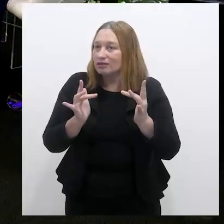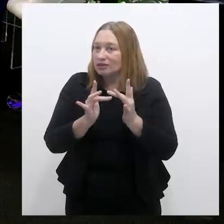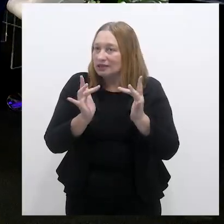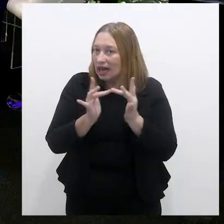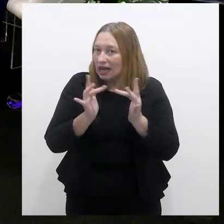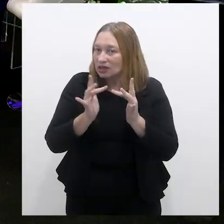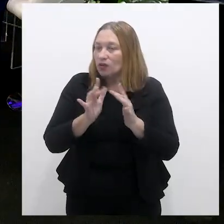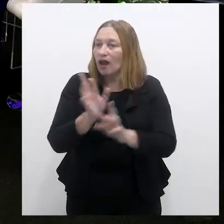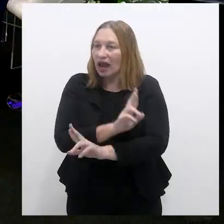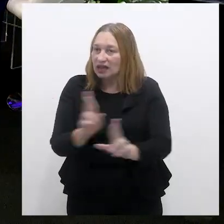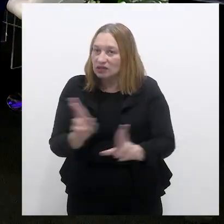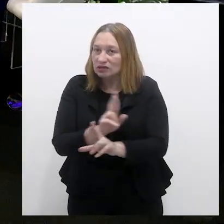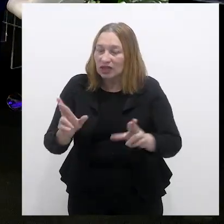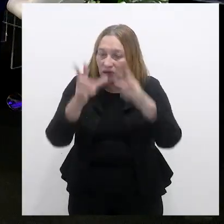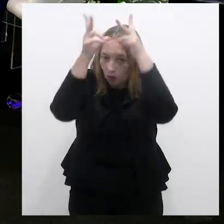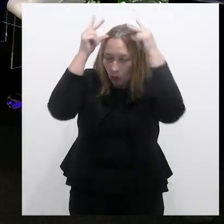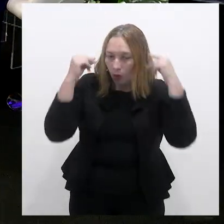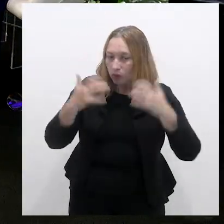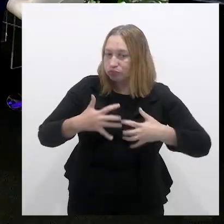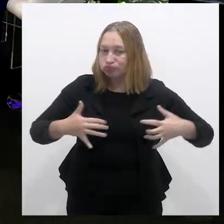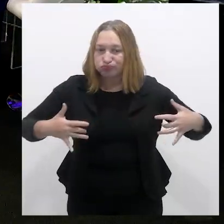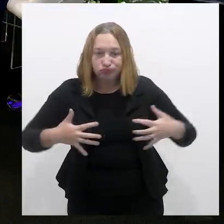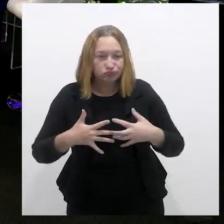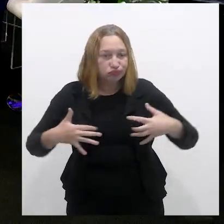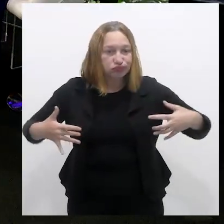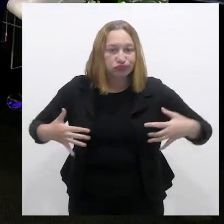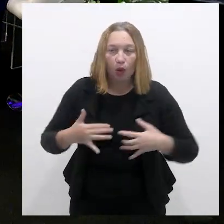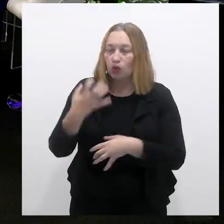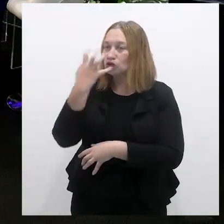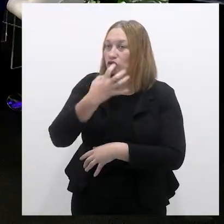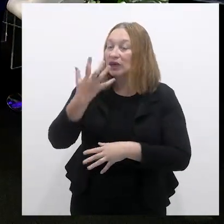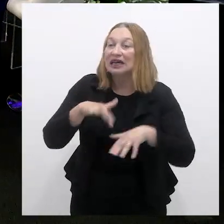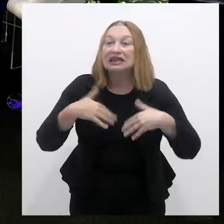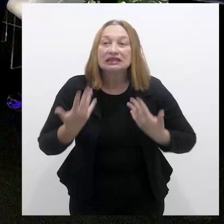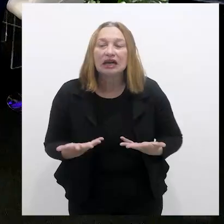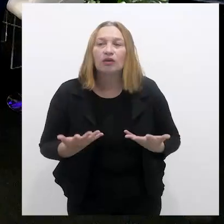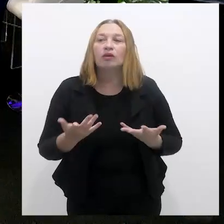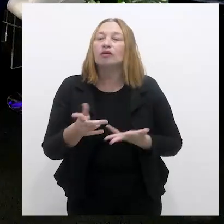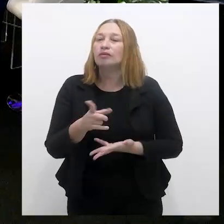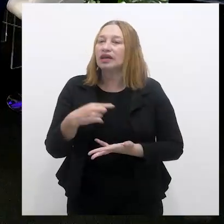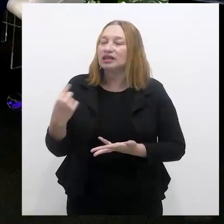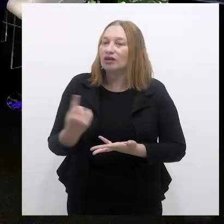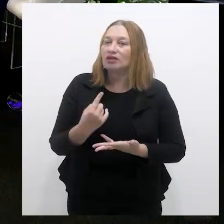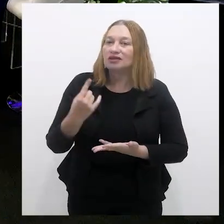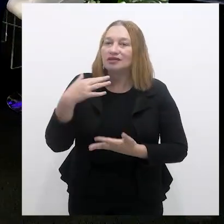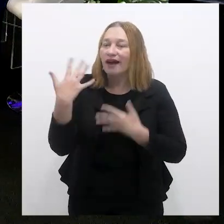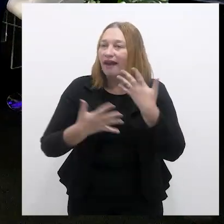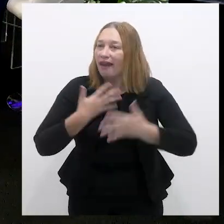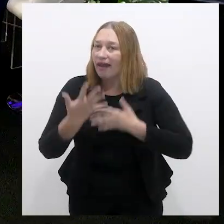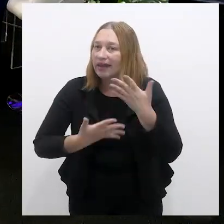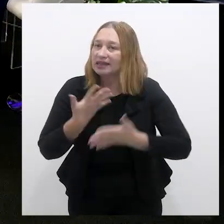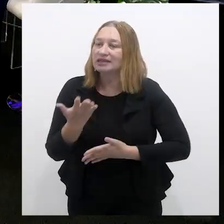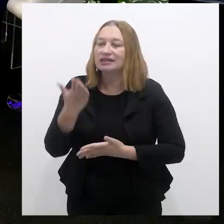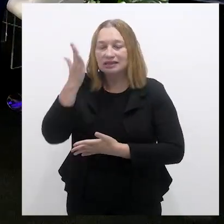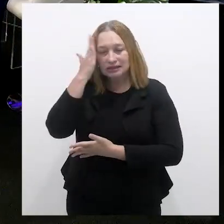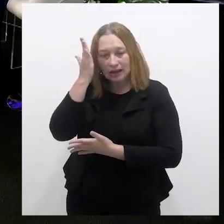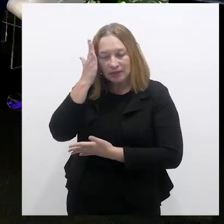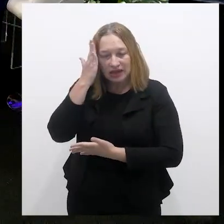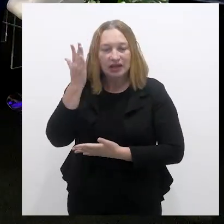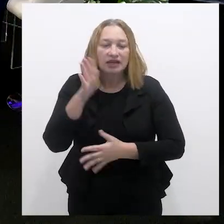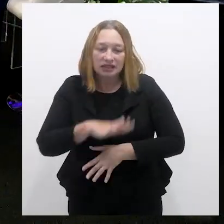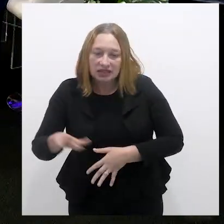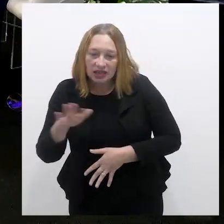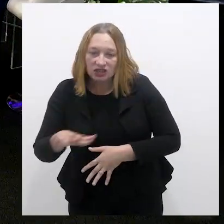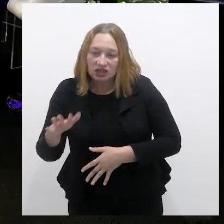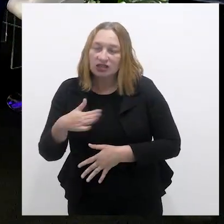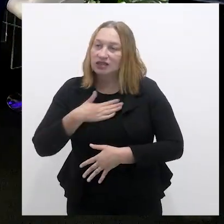afetiva com aquele músico, com aquela musicista, né, com aqueles cantores. Então, para a gente é muito, muito gratificante saber que